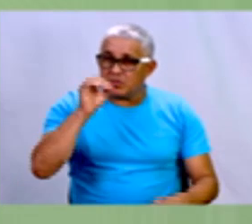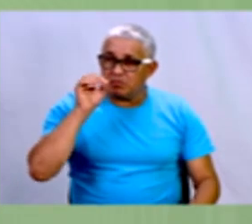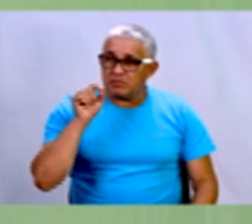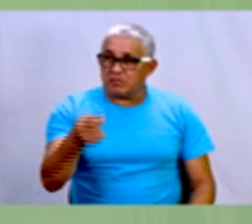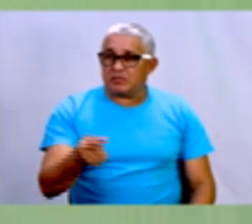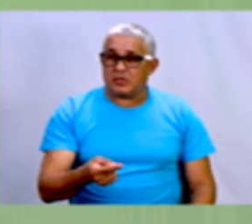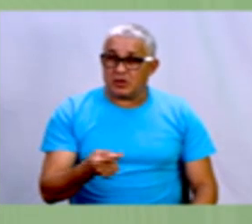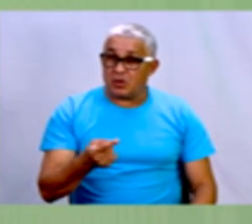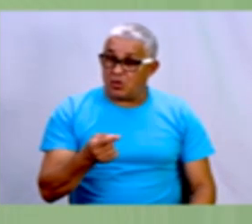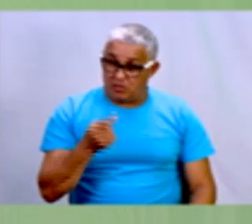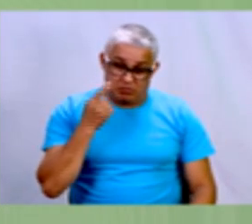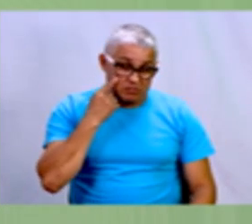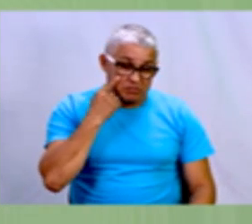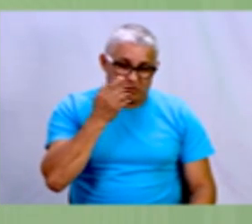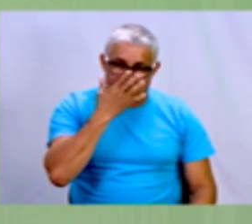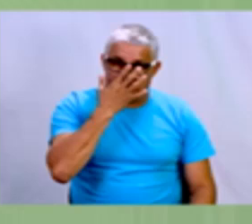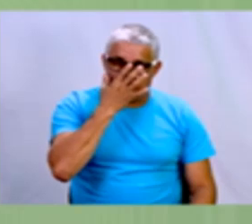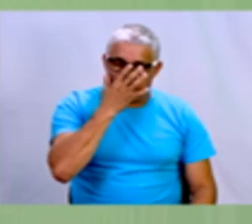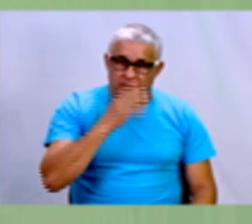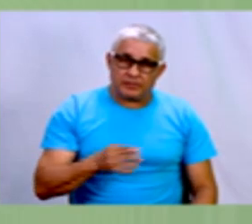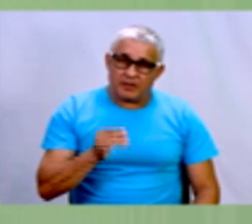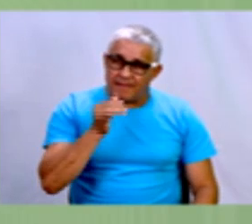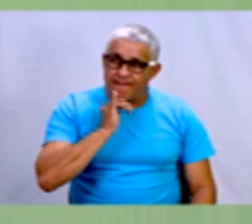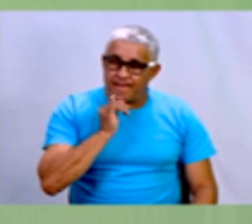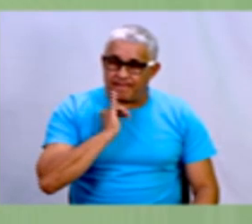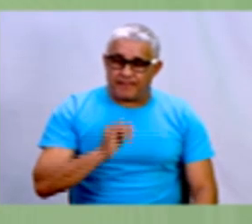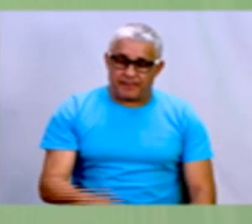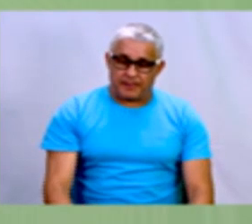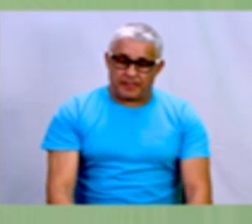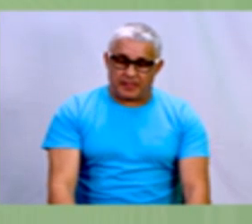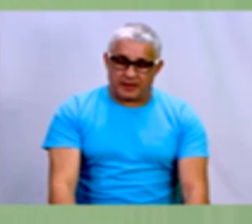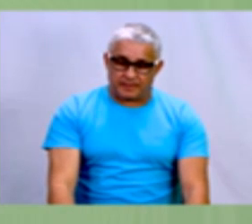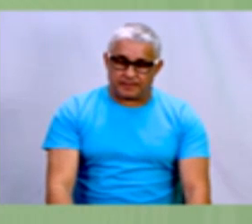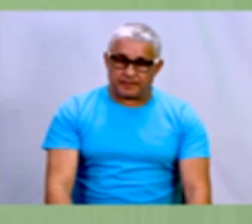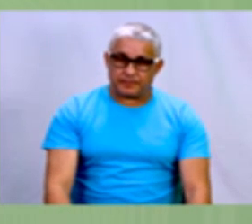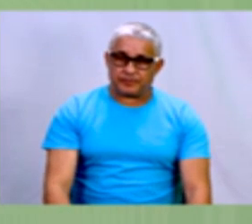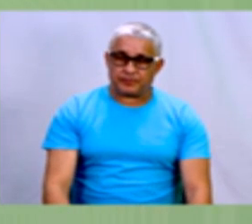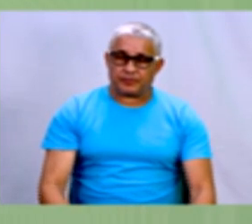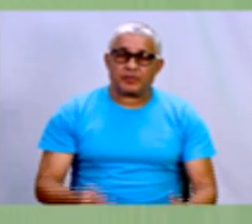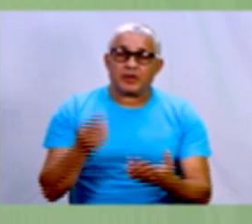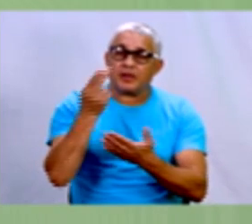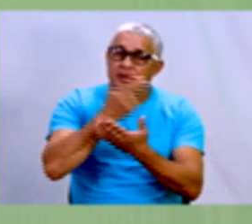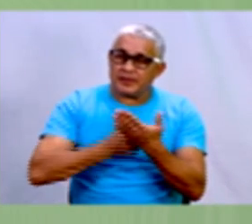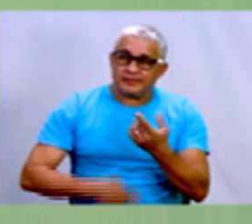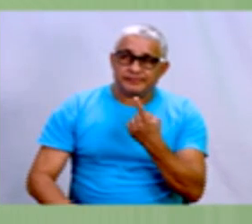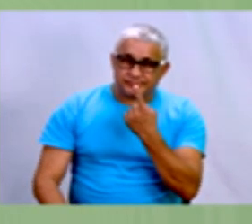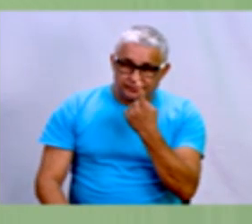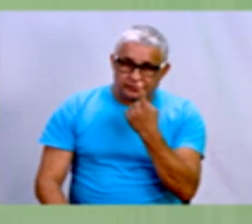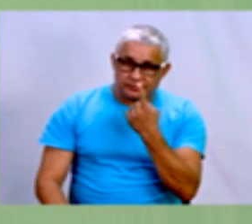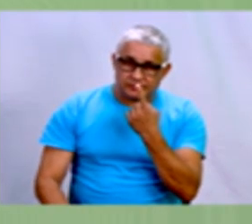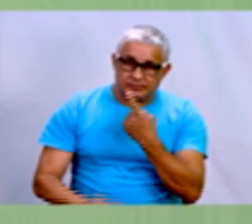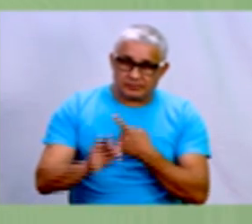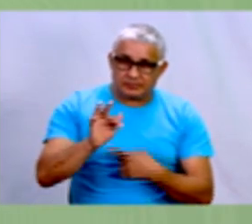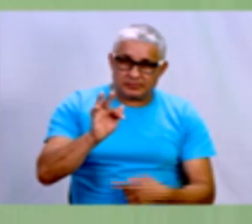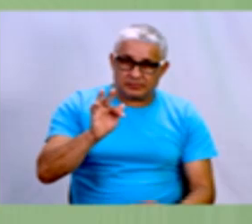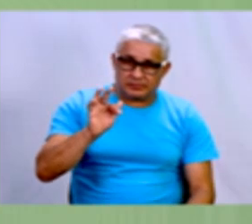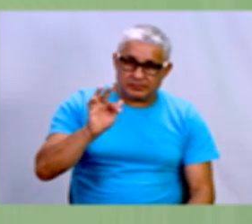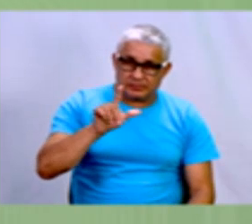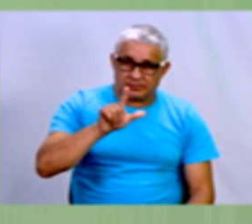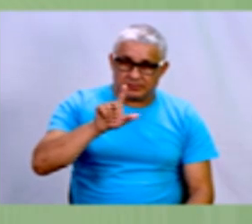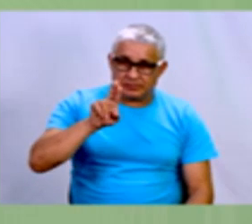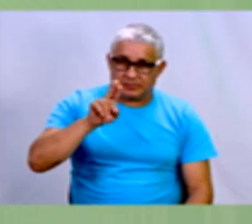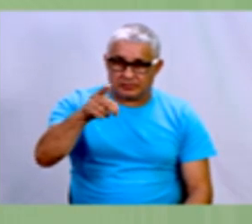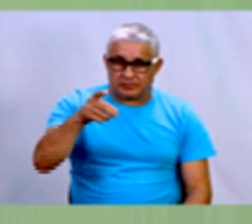Ele vai tirar. Olha só, vamos falar esse exemplo aqui pelo gráfico que a gente tem aqui, do fluxo de caixa que a gente viu até na aula